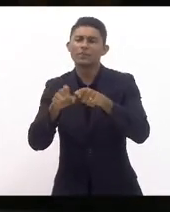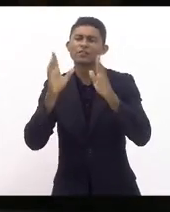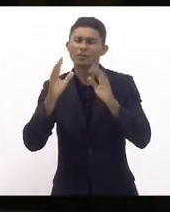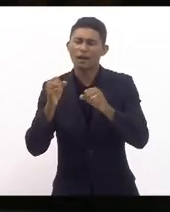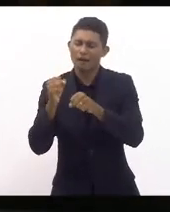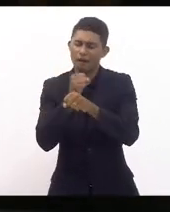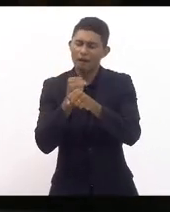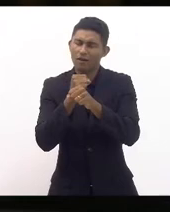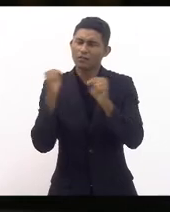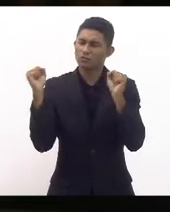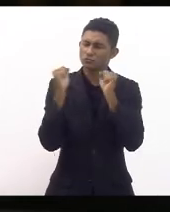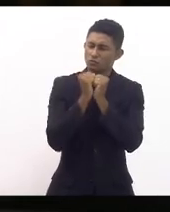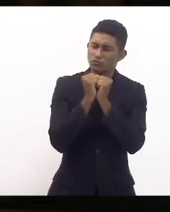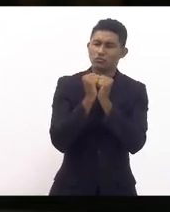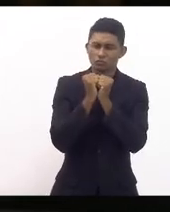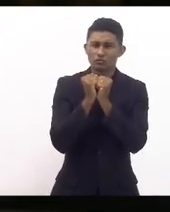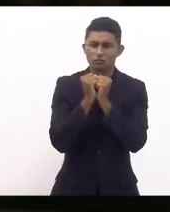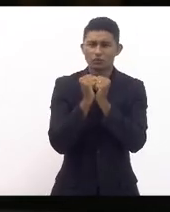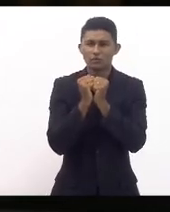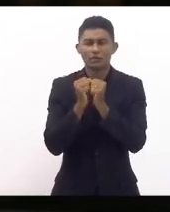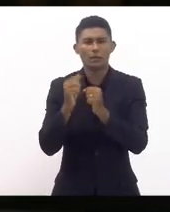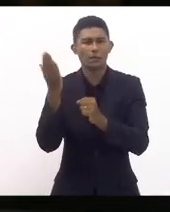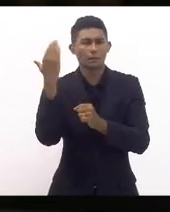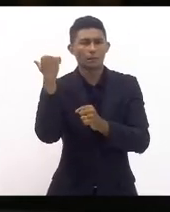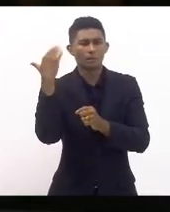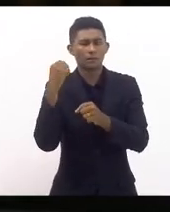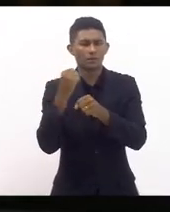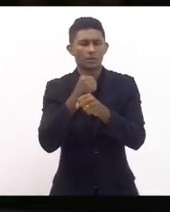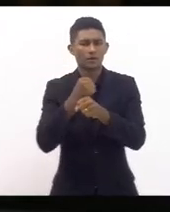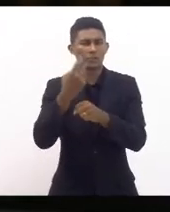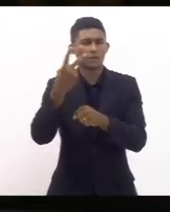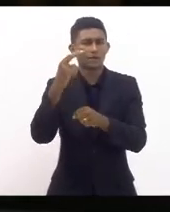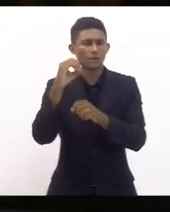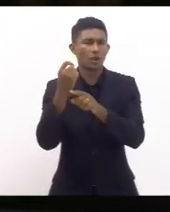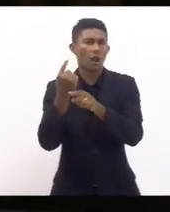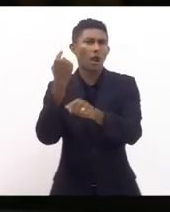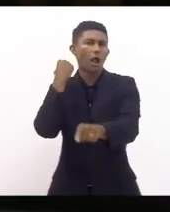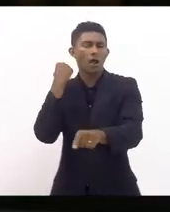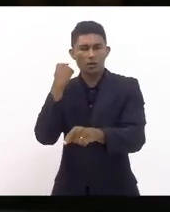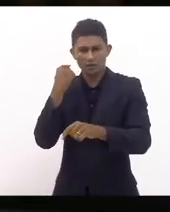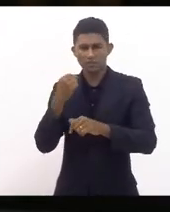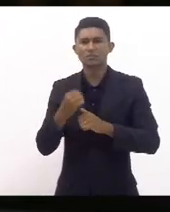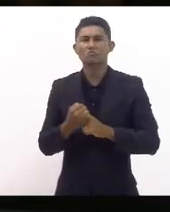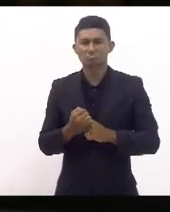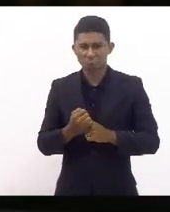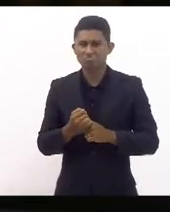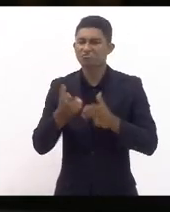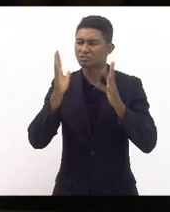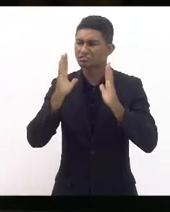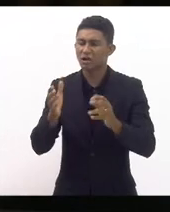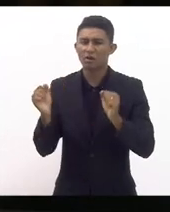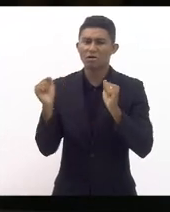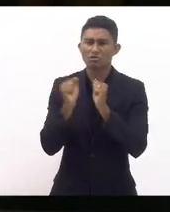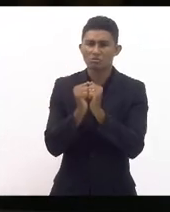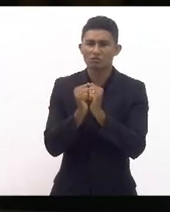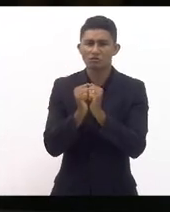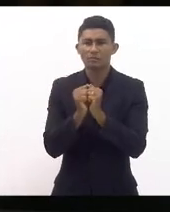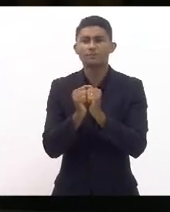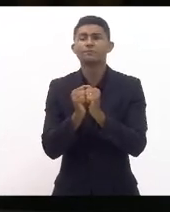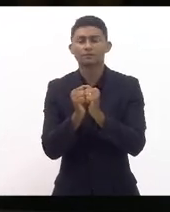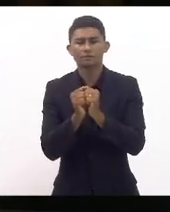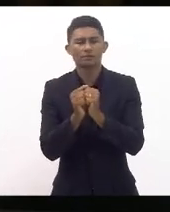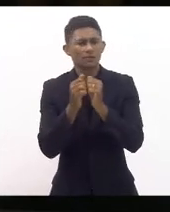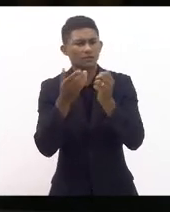chefe de gabinete quando eu fui secretário da outra vez, há 20 anos atrás. E, cumprimentando a Lilian, cumprimento todos